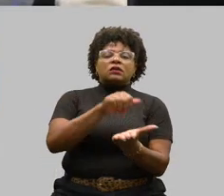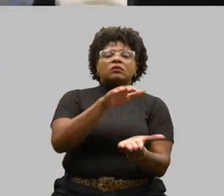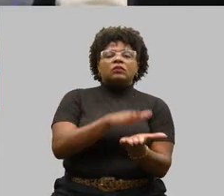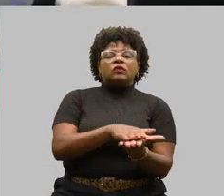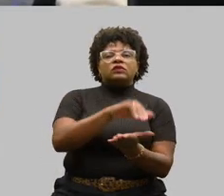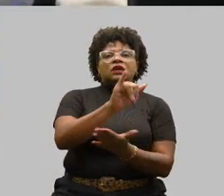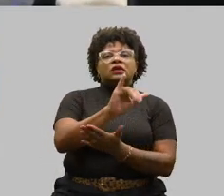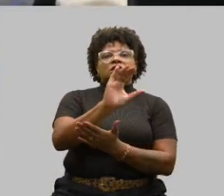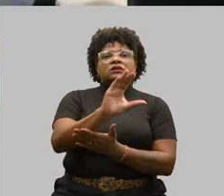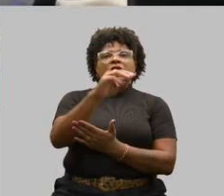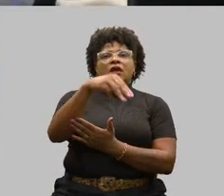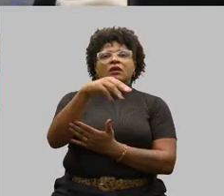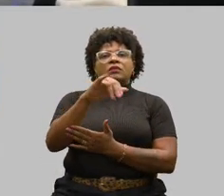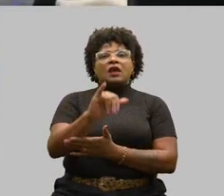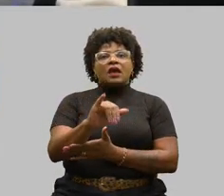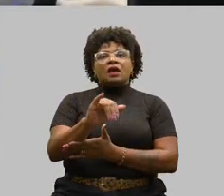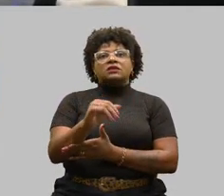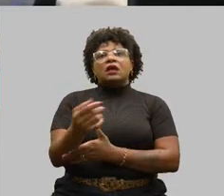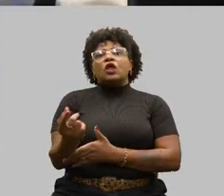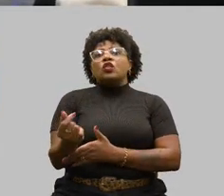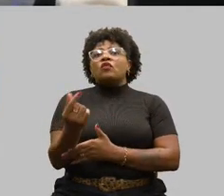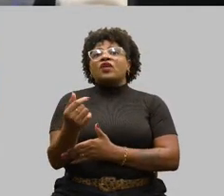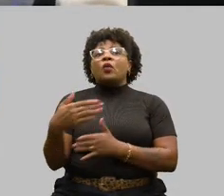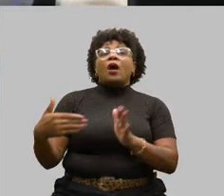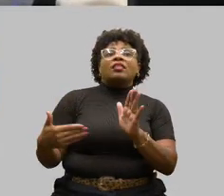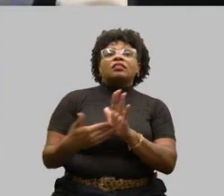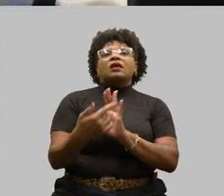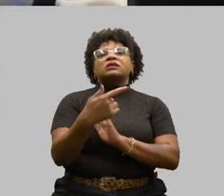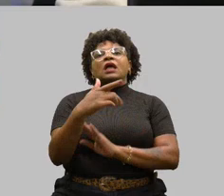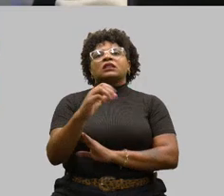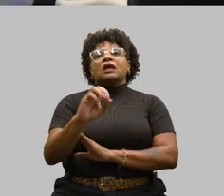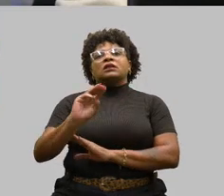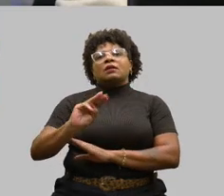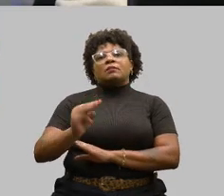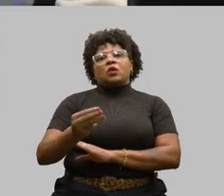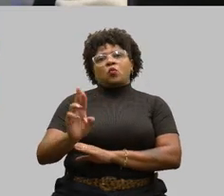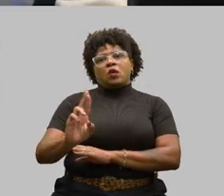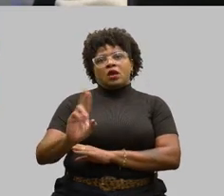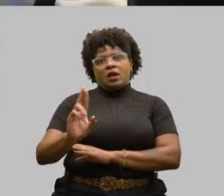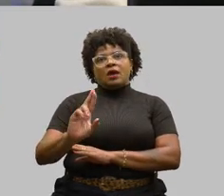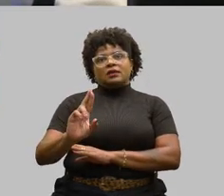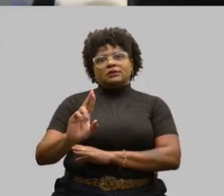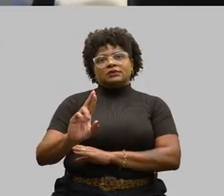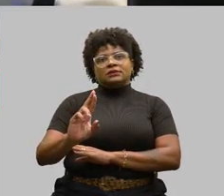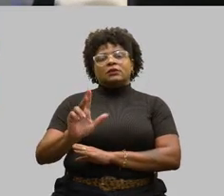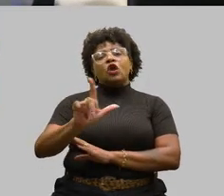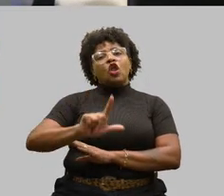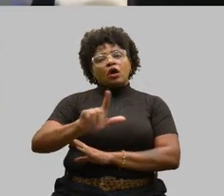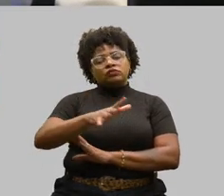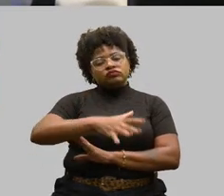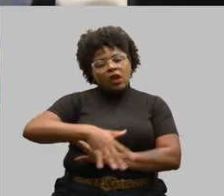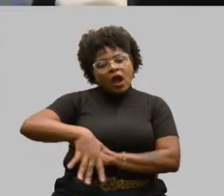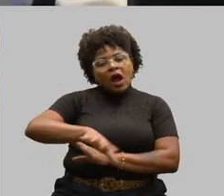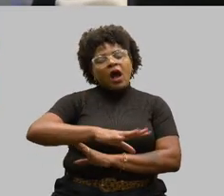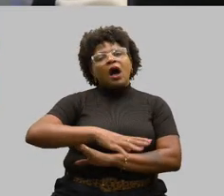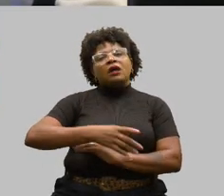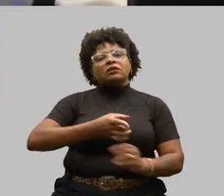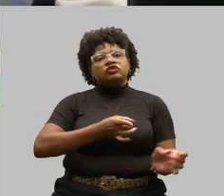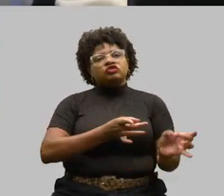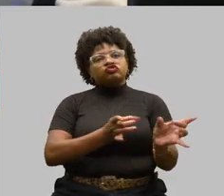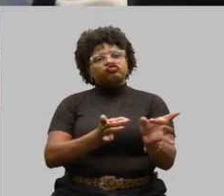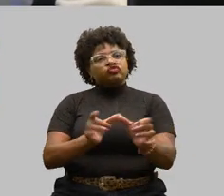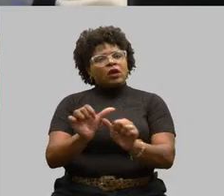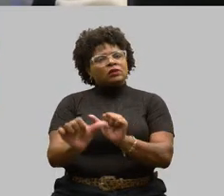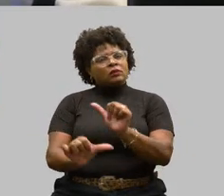até 70 mil reais levando em consideração que o mercado mudou muito e que hoje é impossível